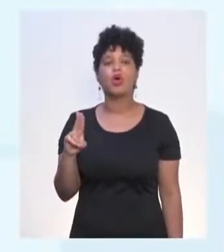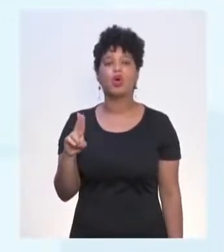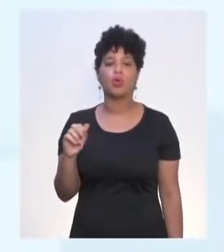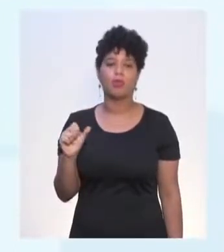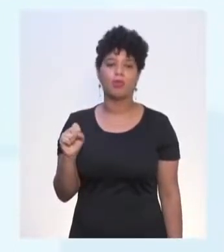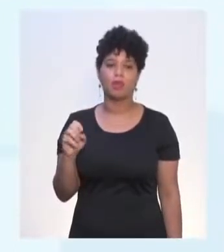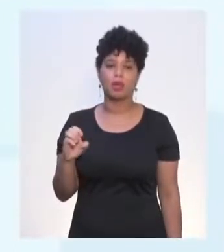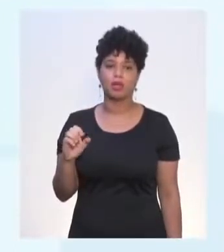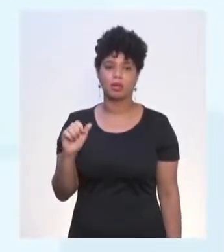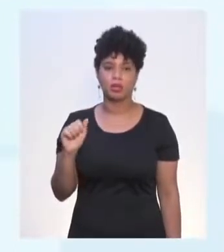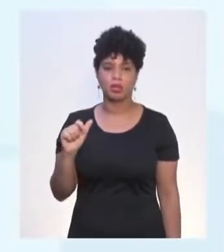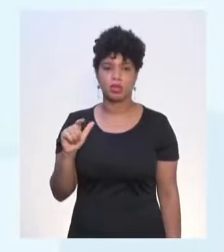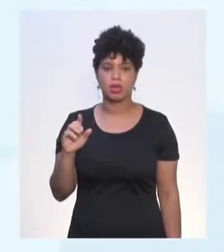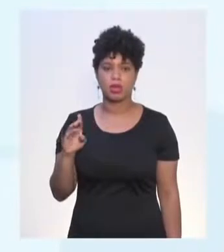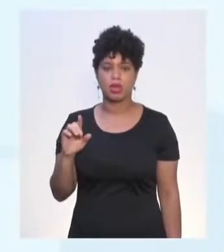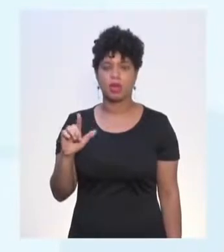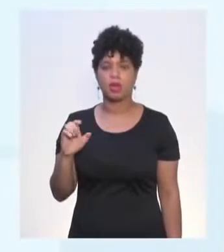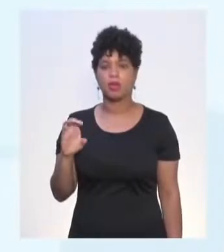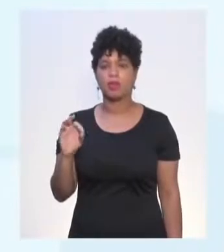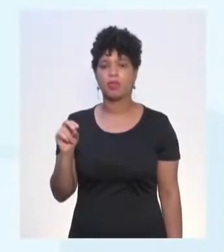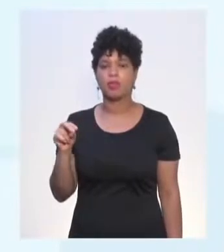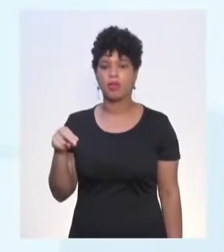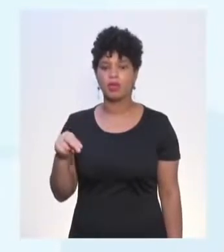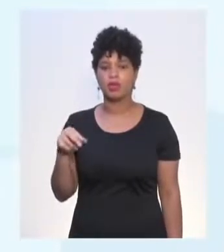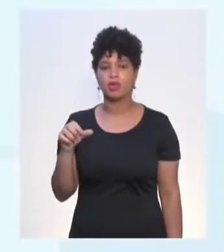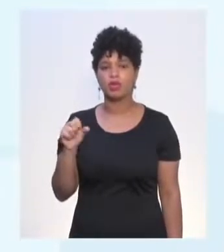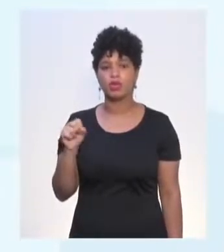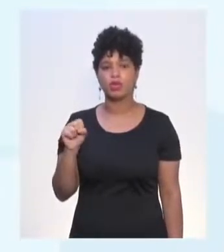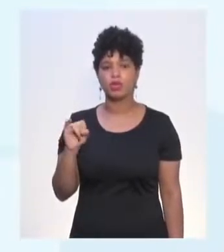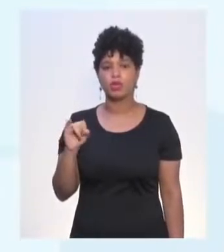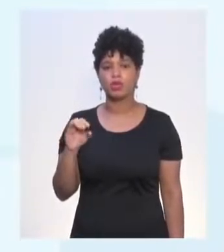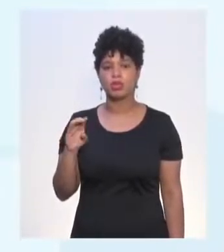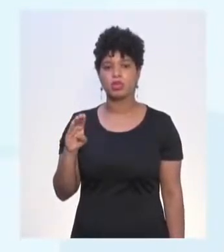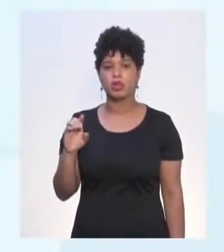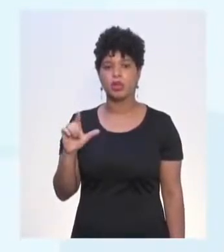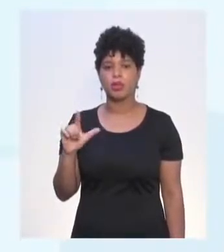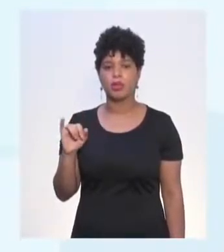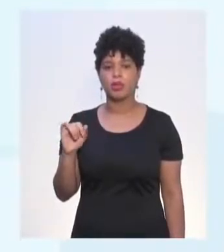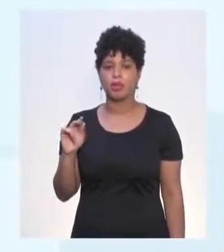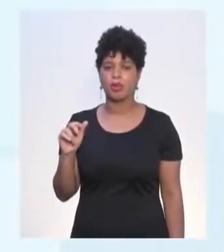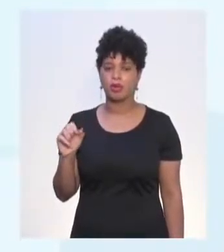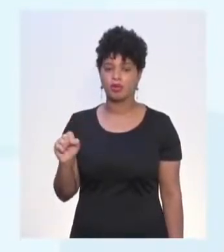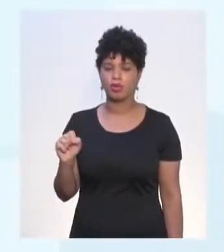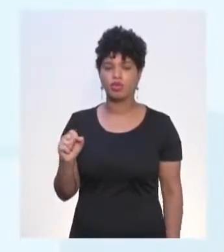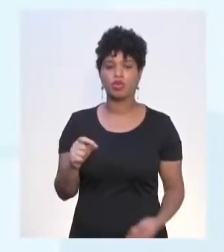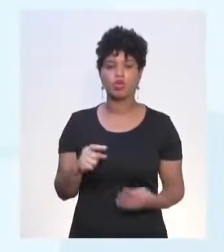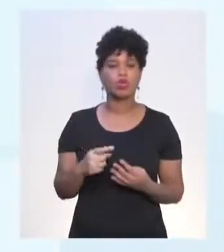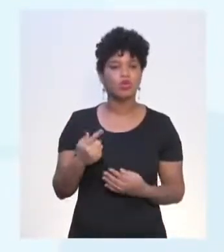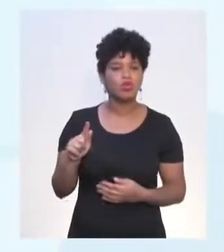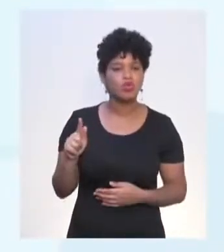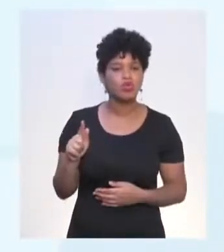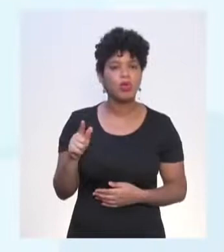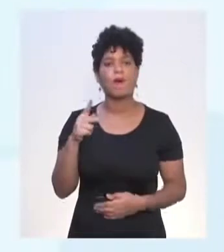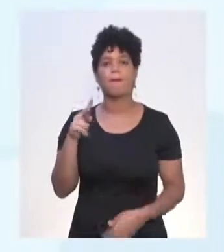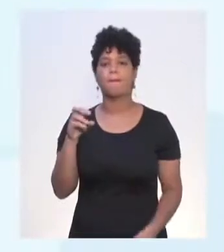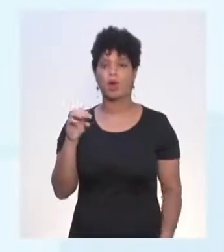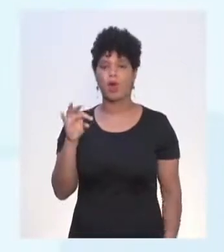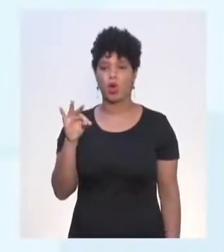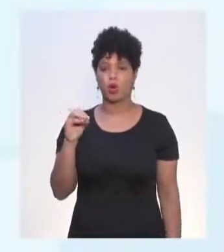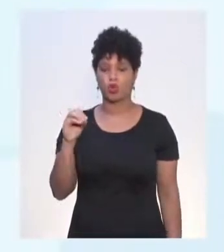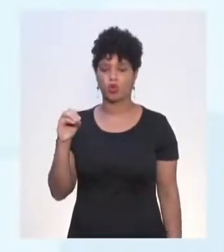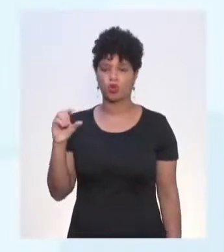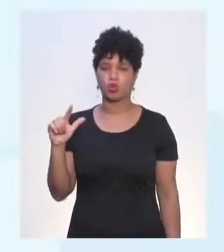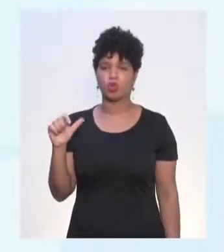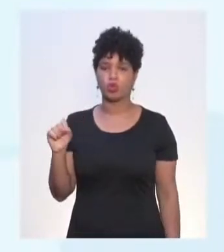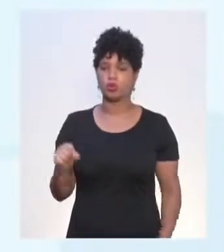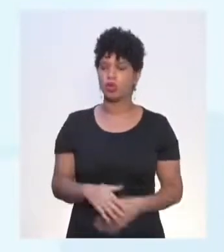já usou algum eu lembro do sibelius que a gente usava para escrever algumas coisas de partitura e